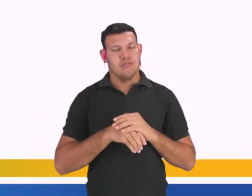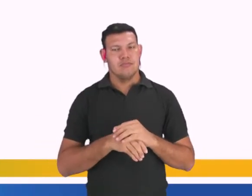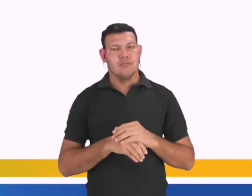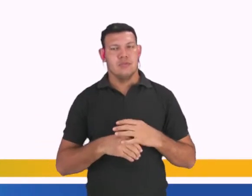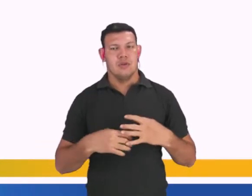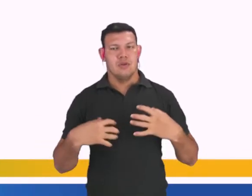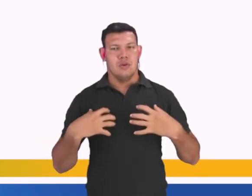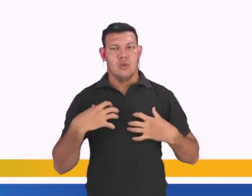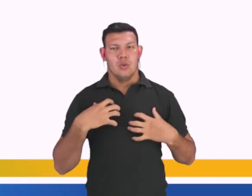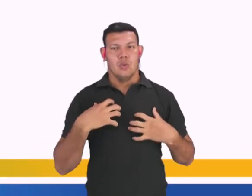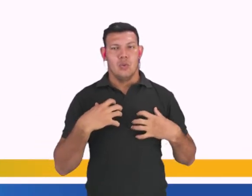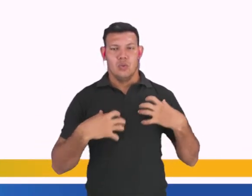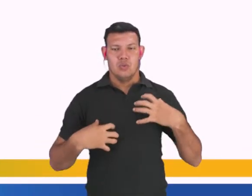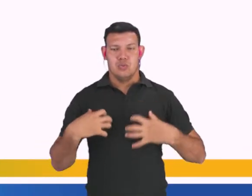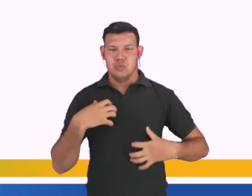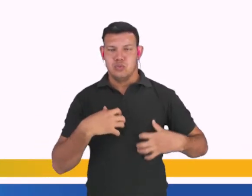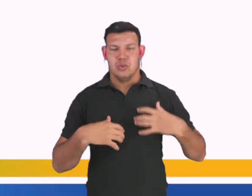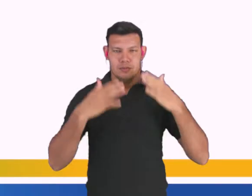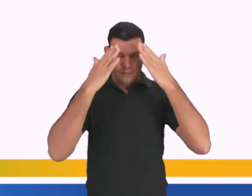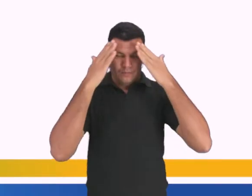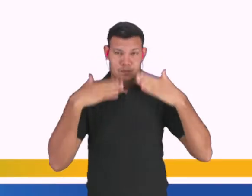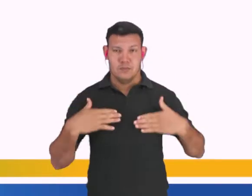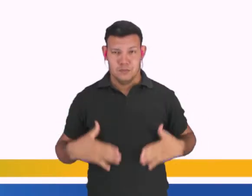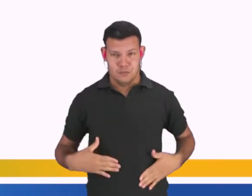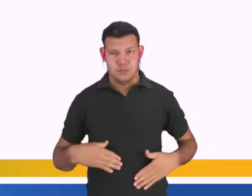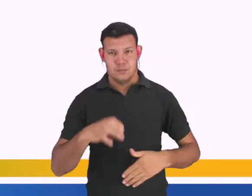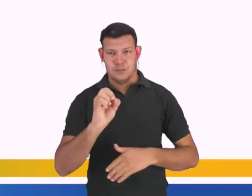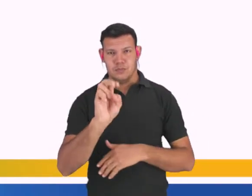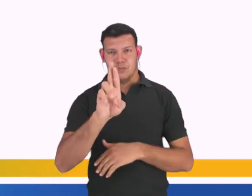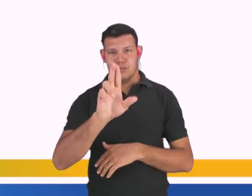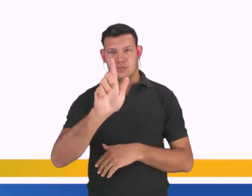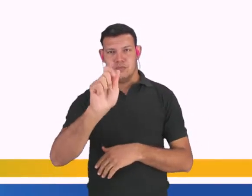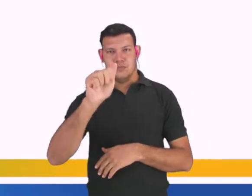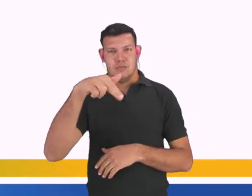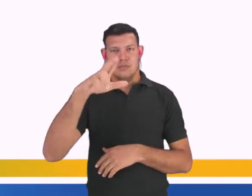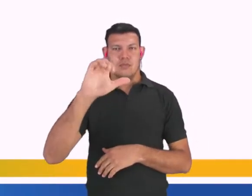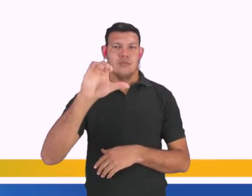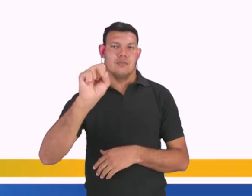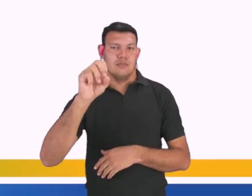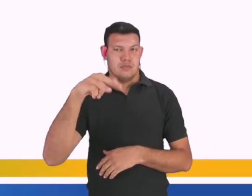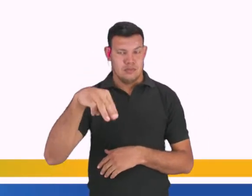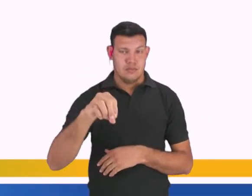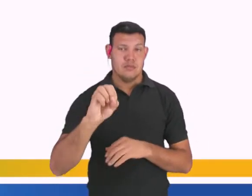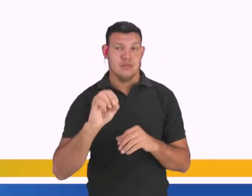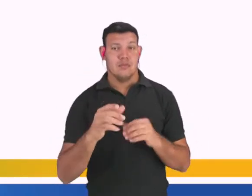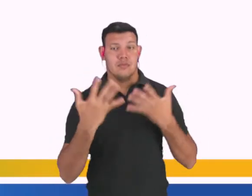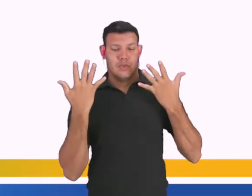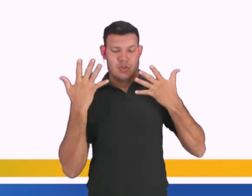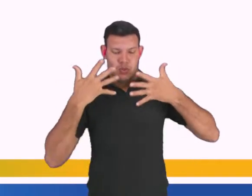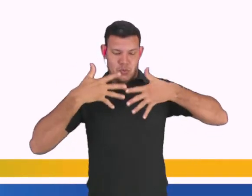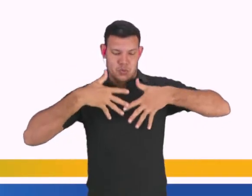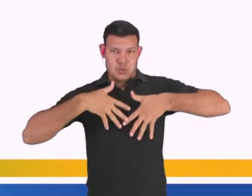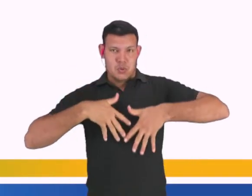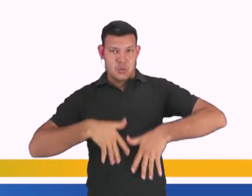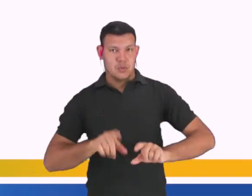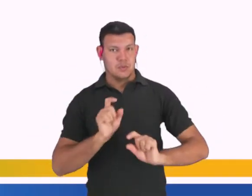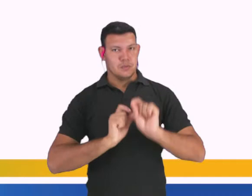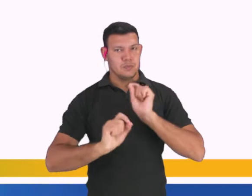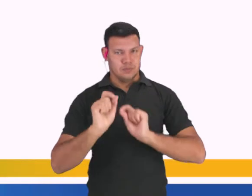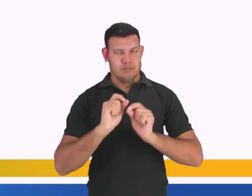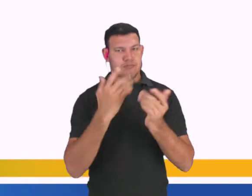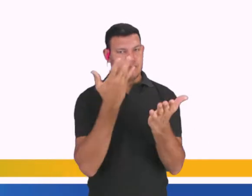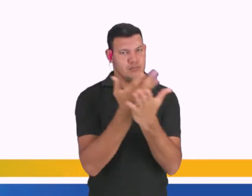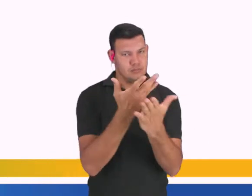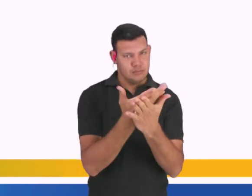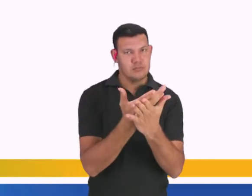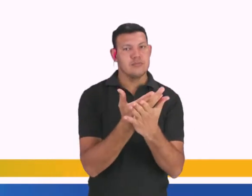Bem, dentro da bioquímica existe o estudo do metabolismo celular, onde você vai estudar tanto a